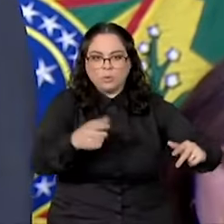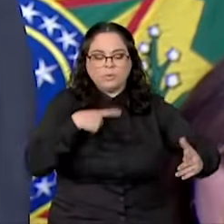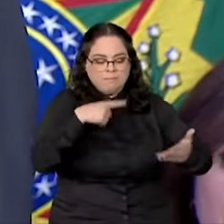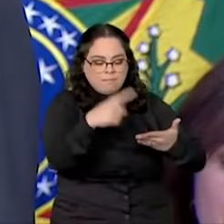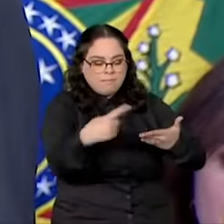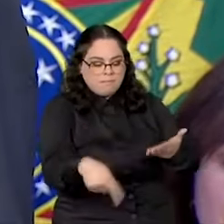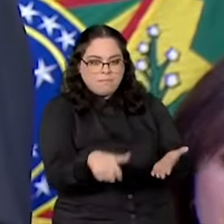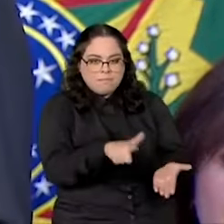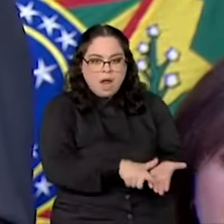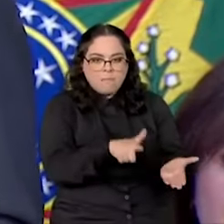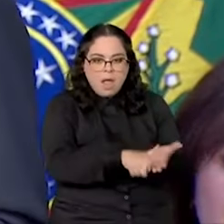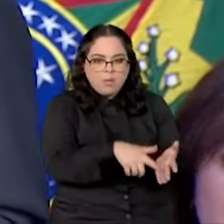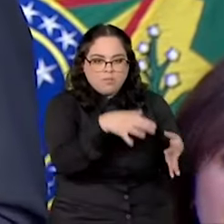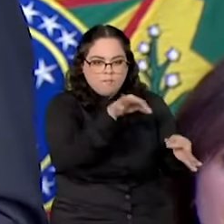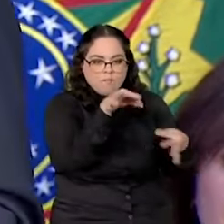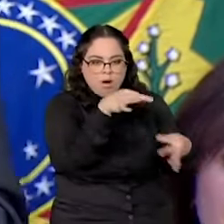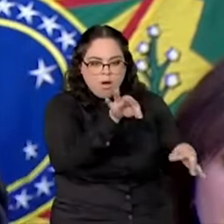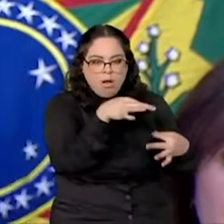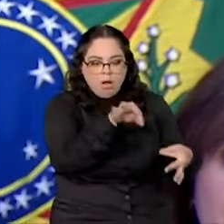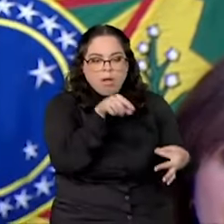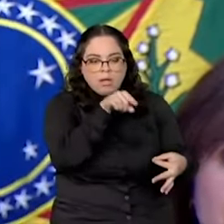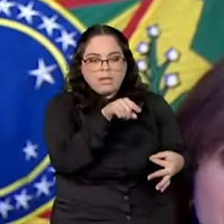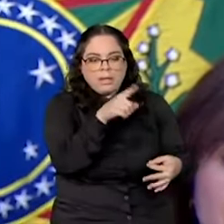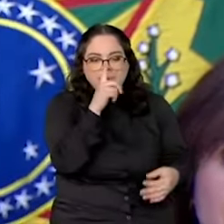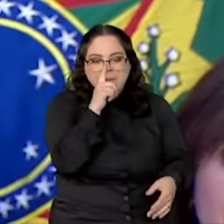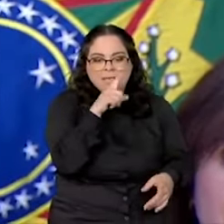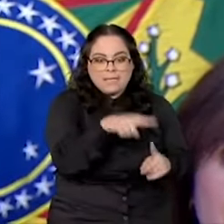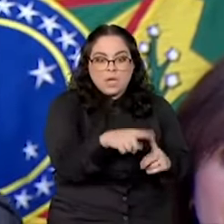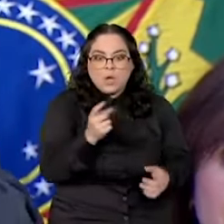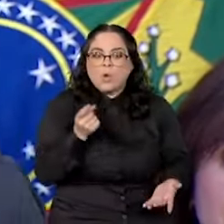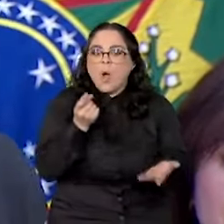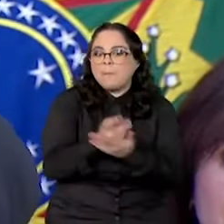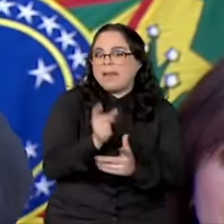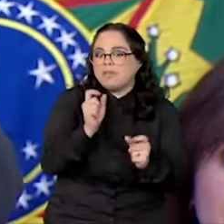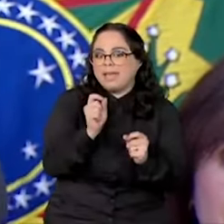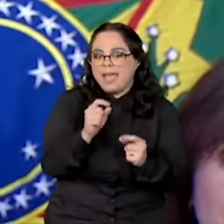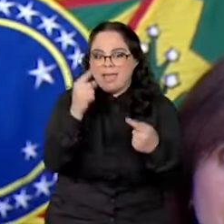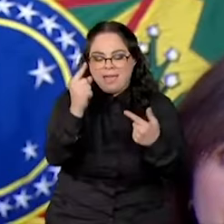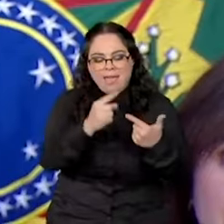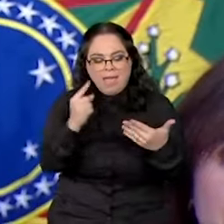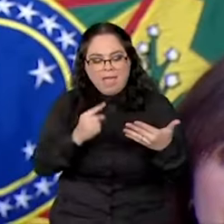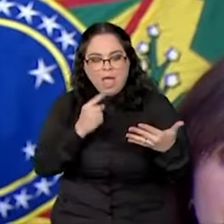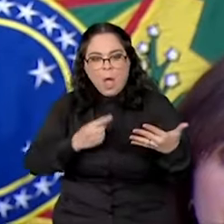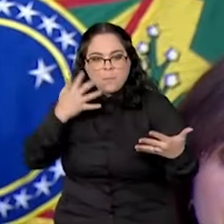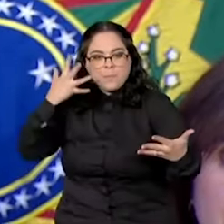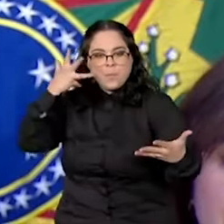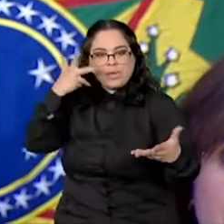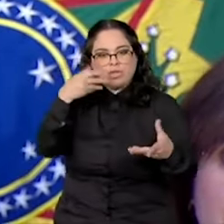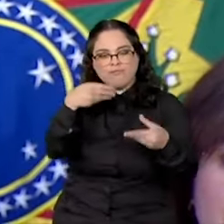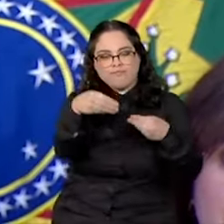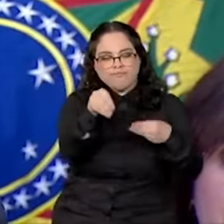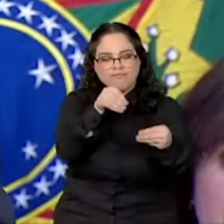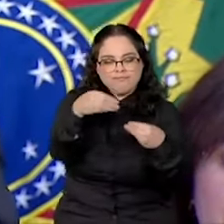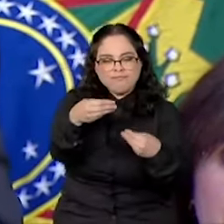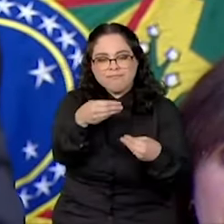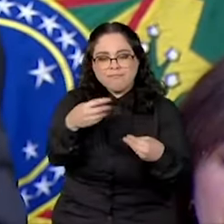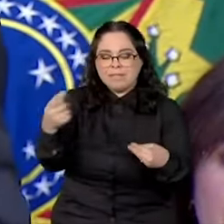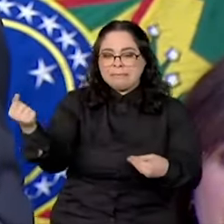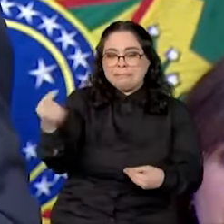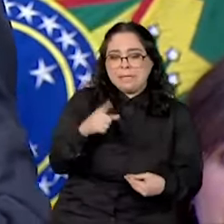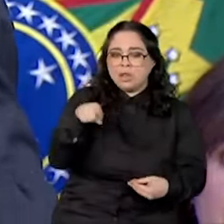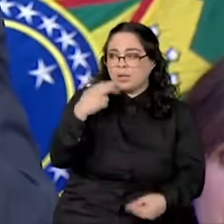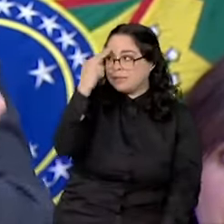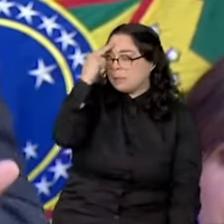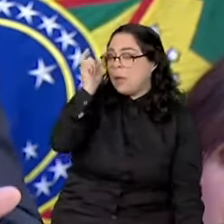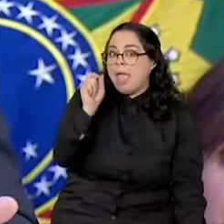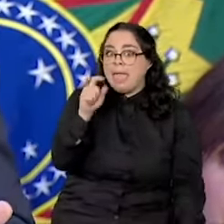de papel, sabe? E aqueles que podiam comprar, compravam aquele caderno bonito de brochura. Então, o grande sonho